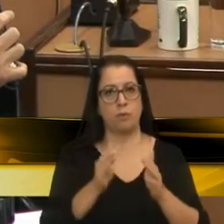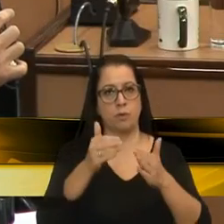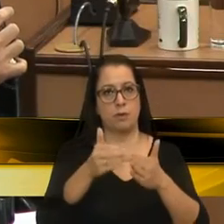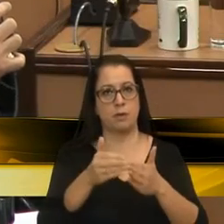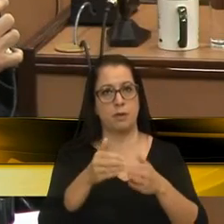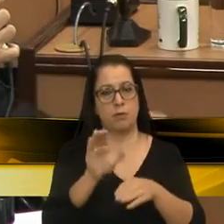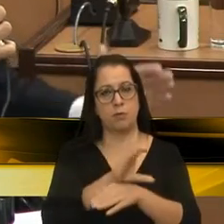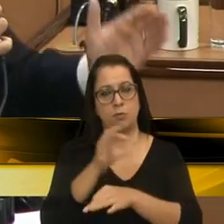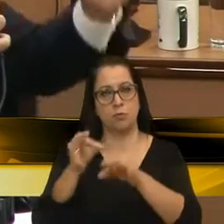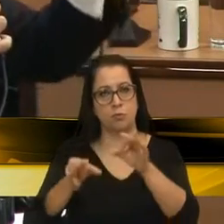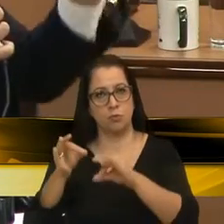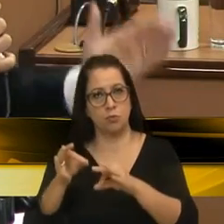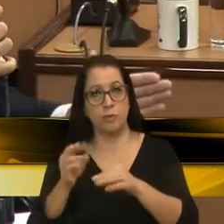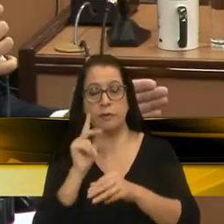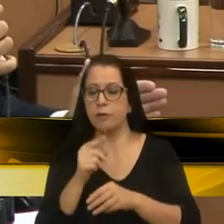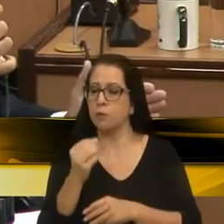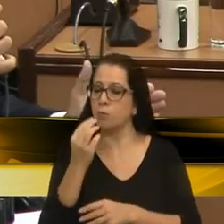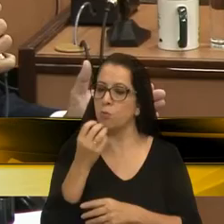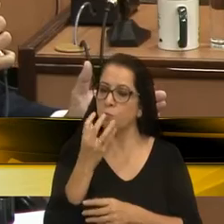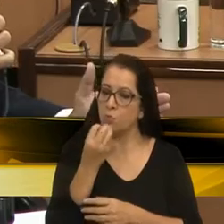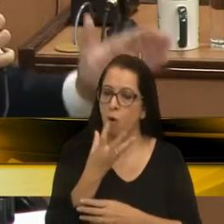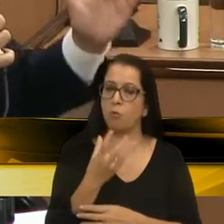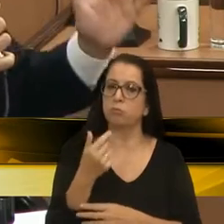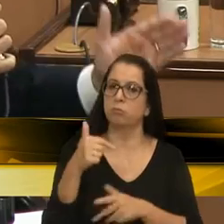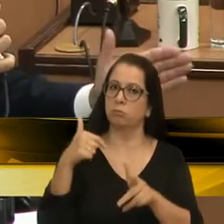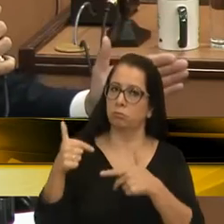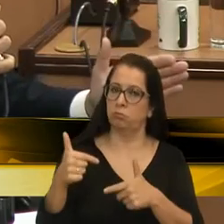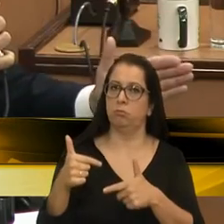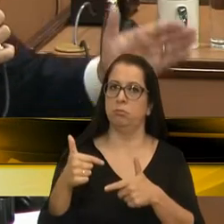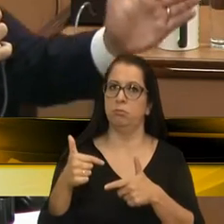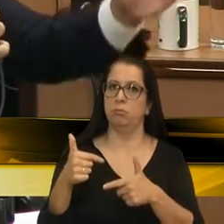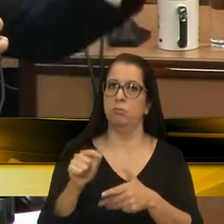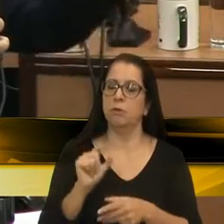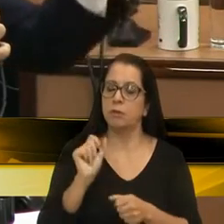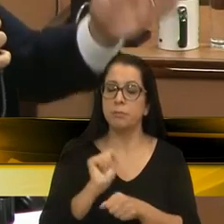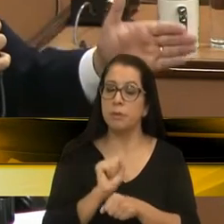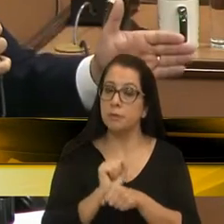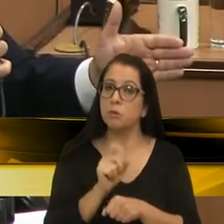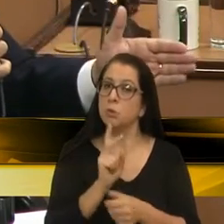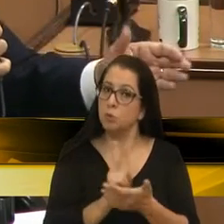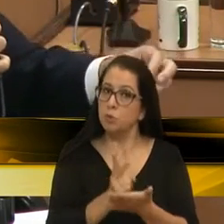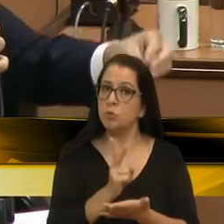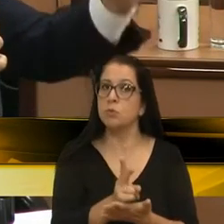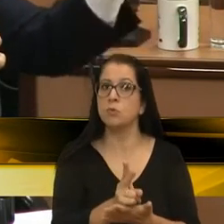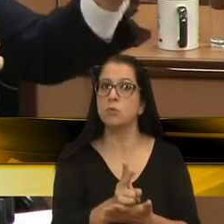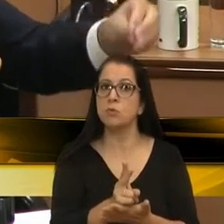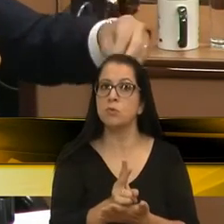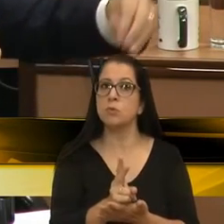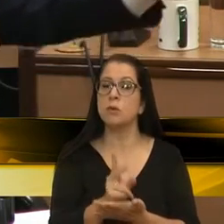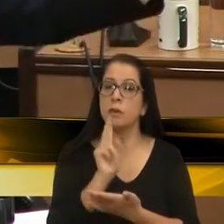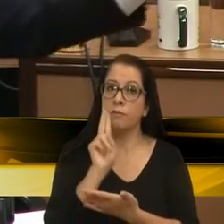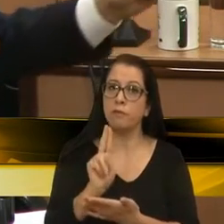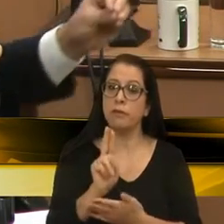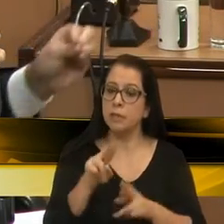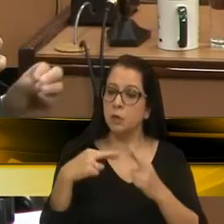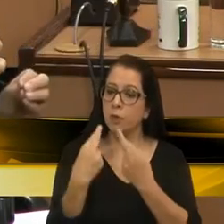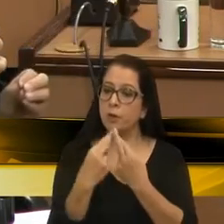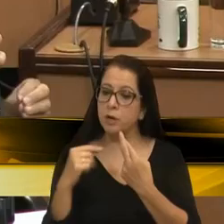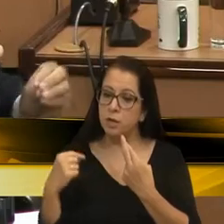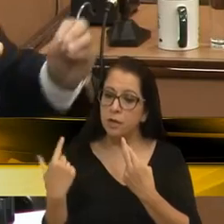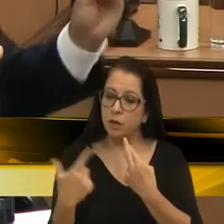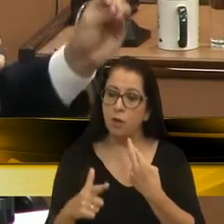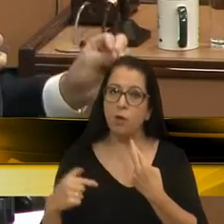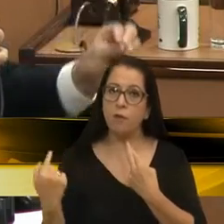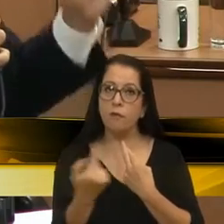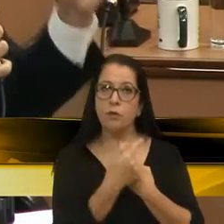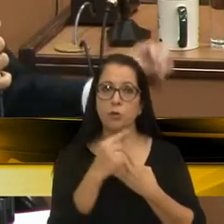e Justiça, está fazendo um belo trabalho, né, nessa situação. Esperamos que continuem, devem justamente reunir novamente